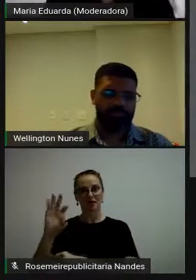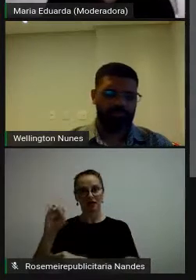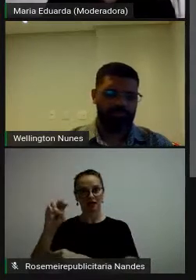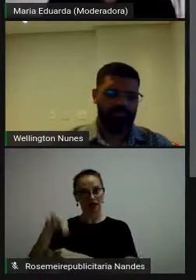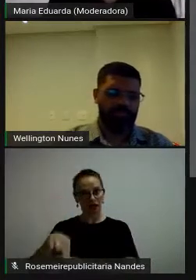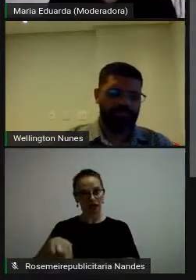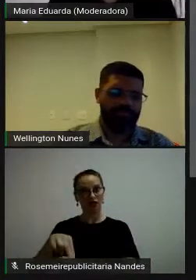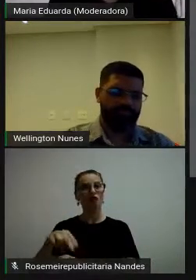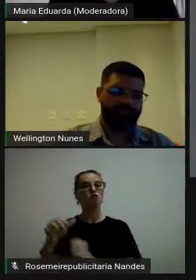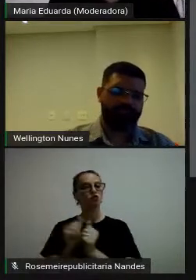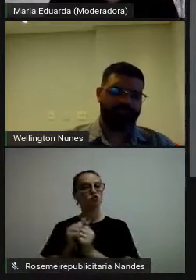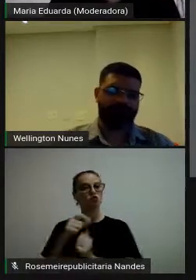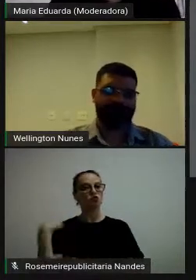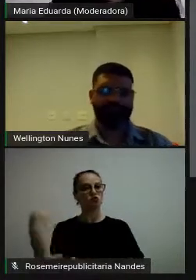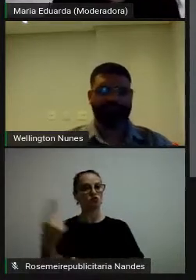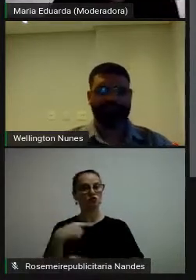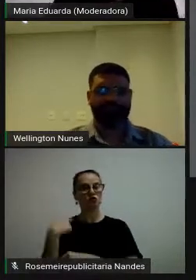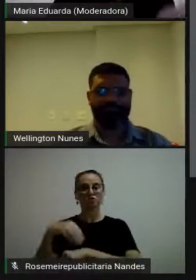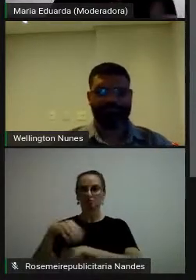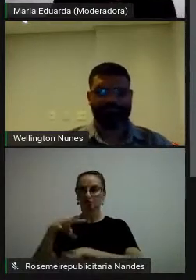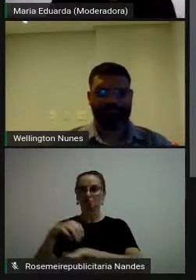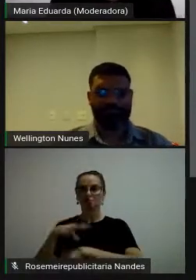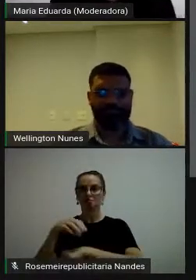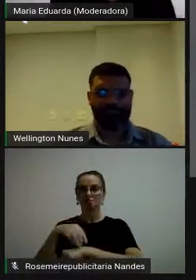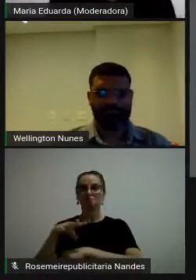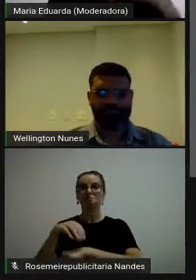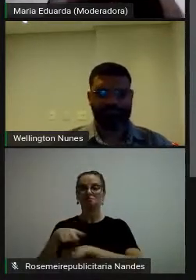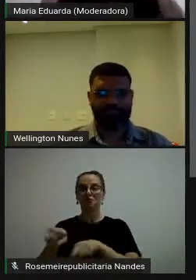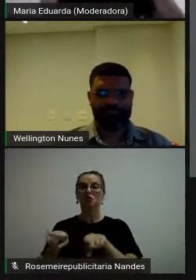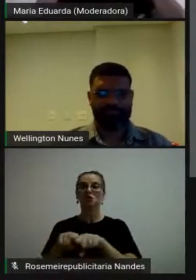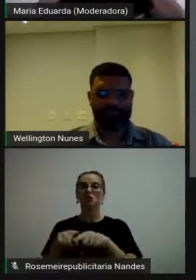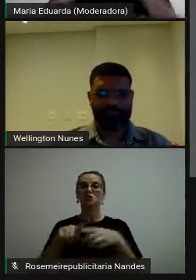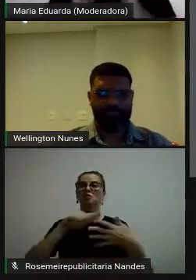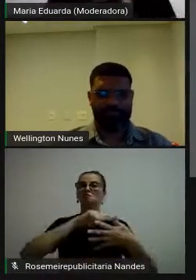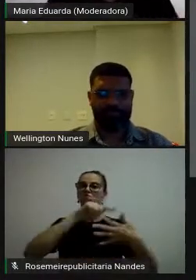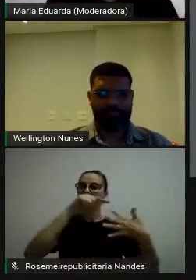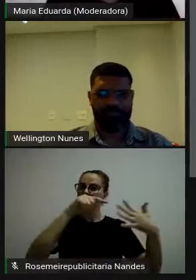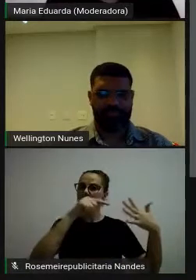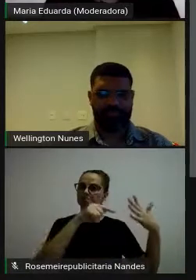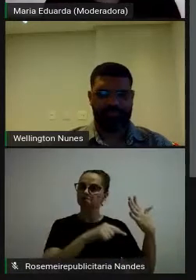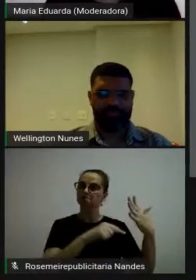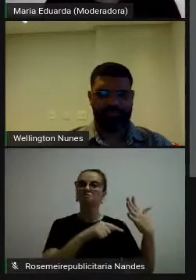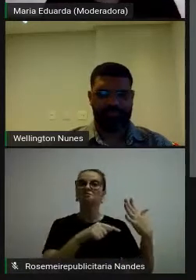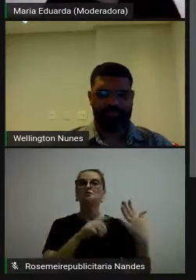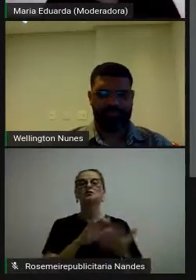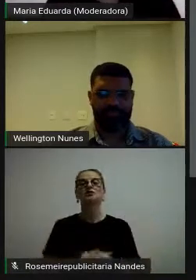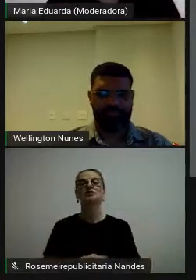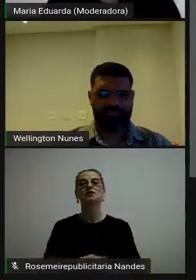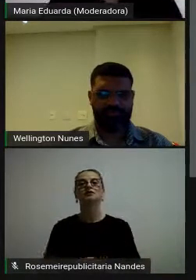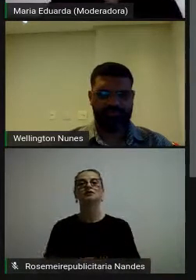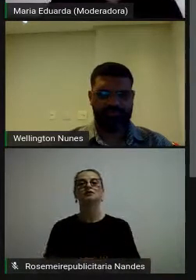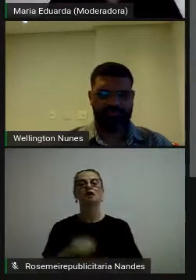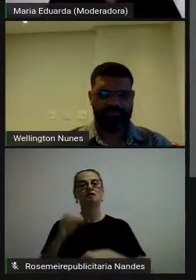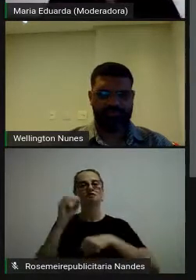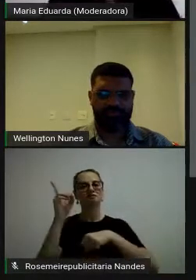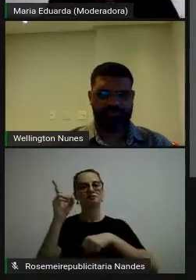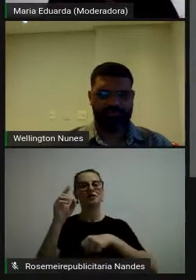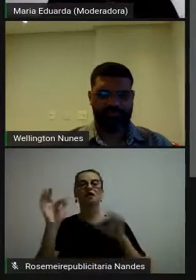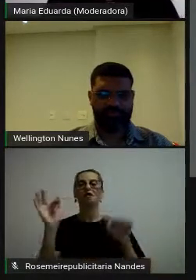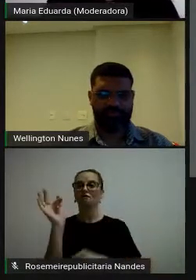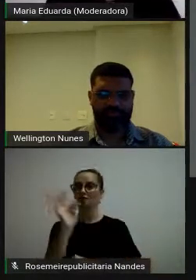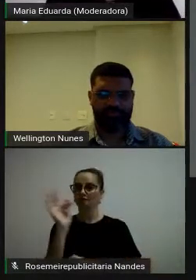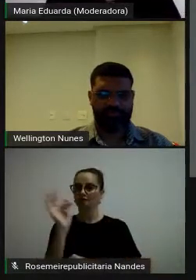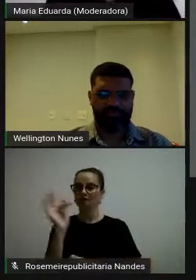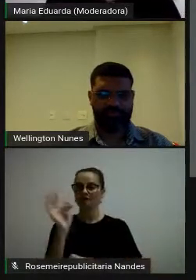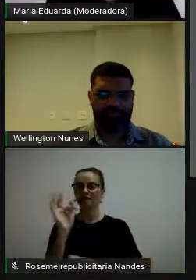para preparar o material, e os nossos apoiadores, que são as ligas acadêmicas da Faculdade de Engenharia Civil e